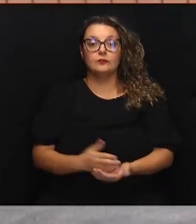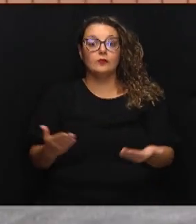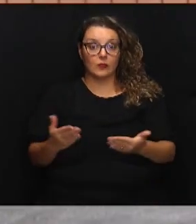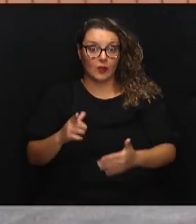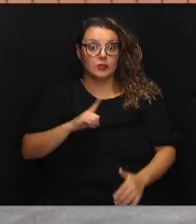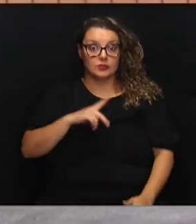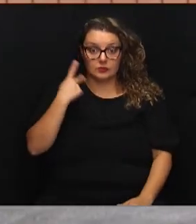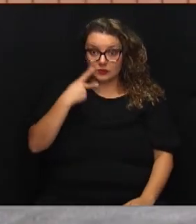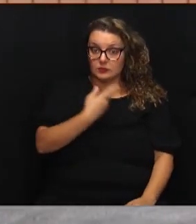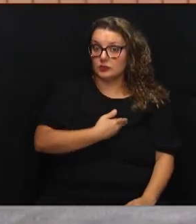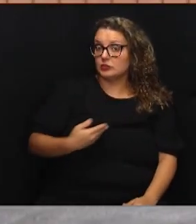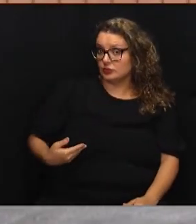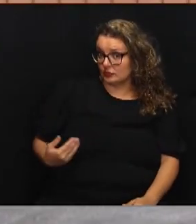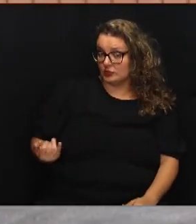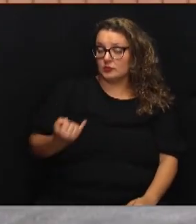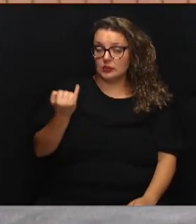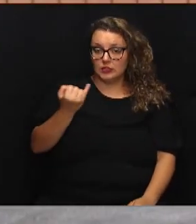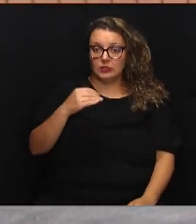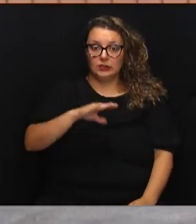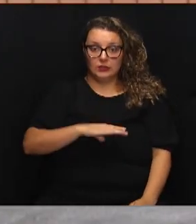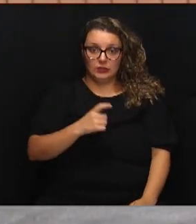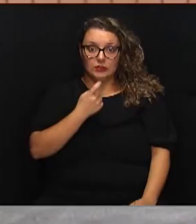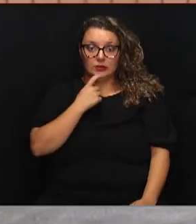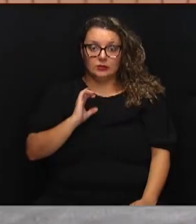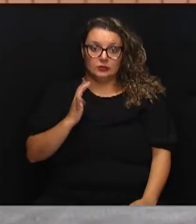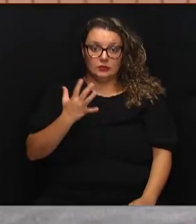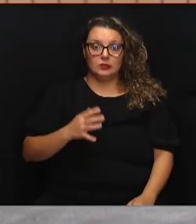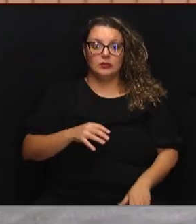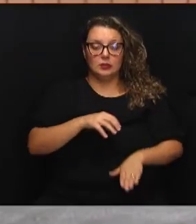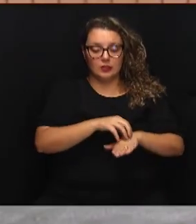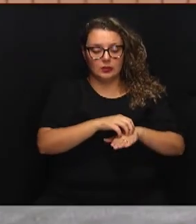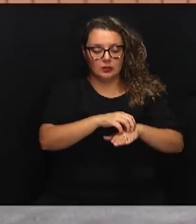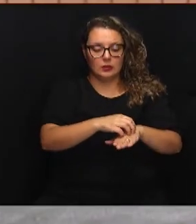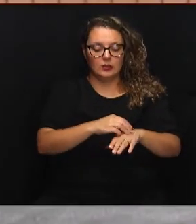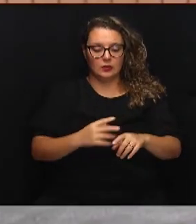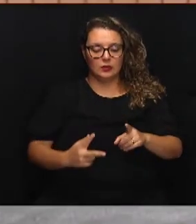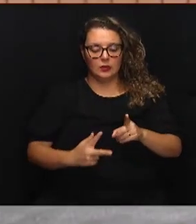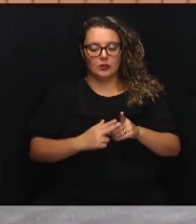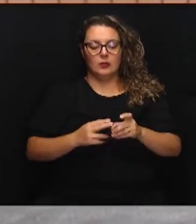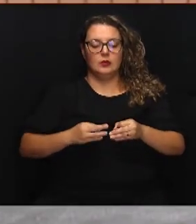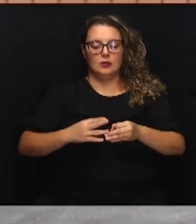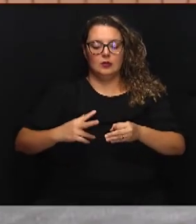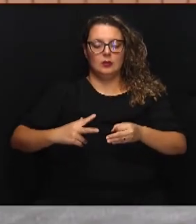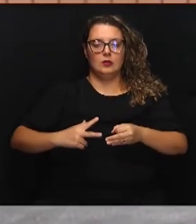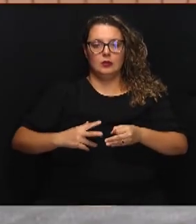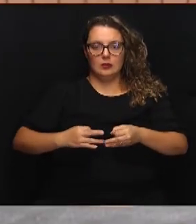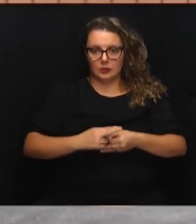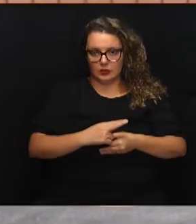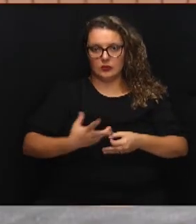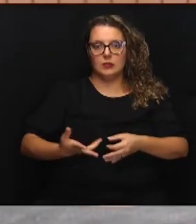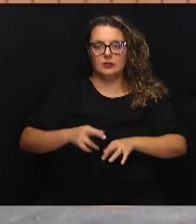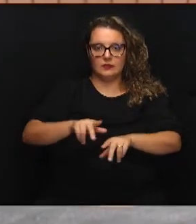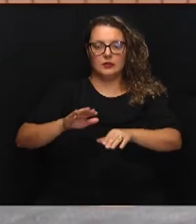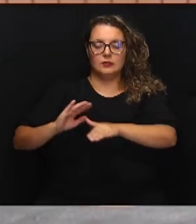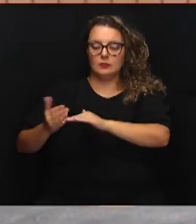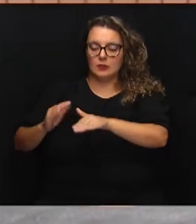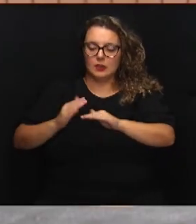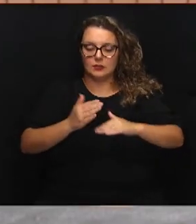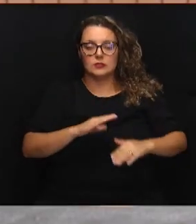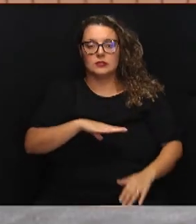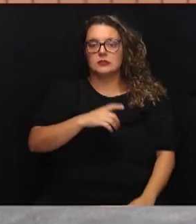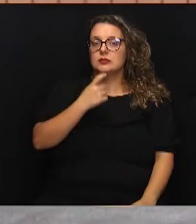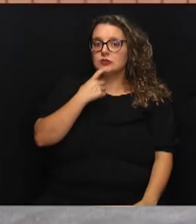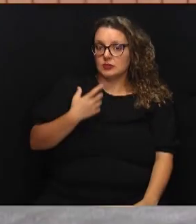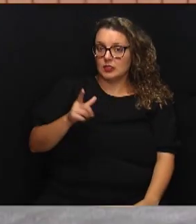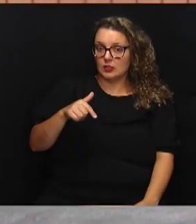aqui citar o castramóvel, que faz a castração em vários bairros da cidade de Campinas. É um castramóvel